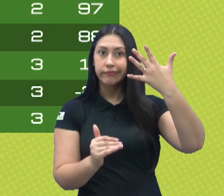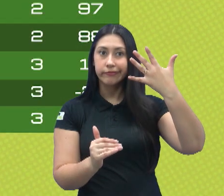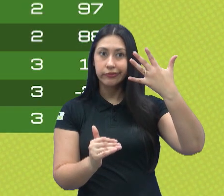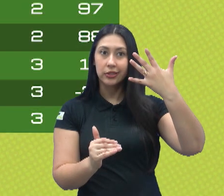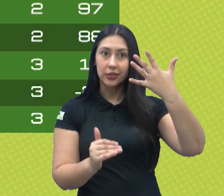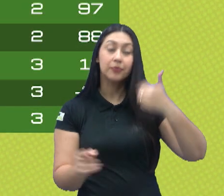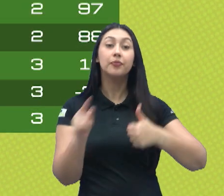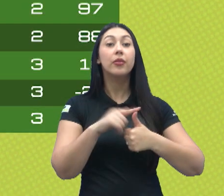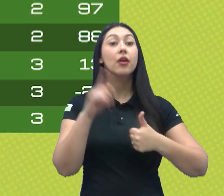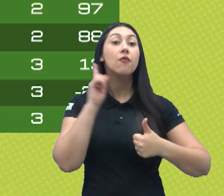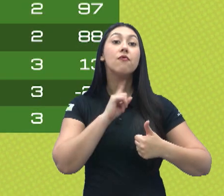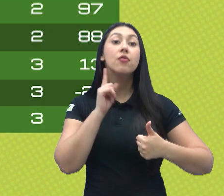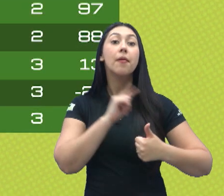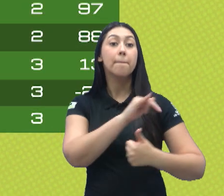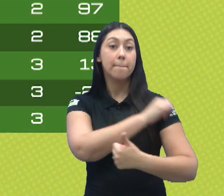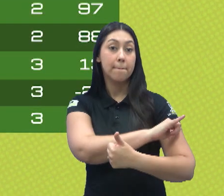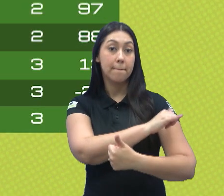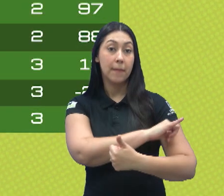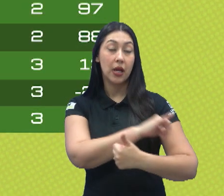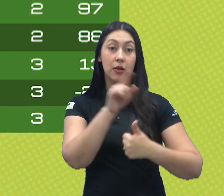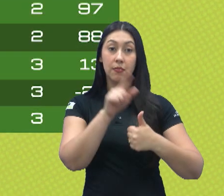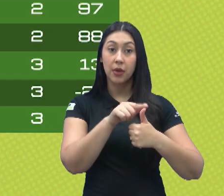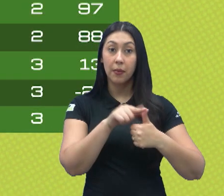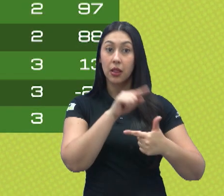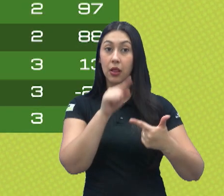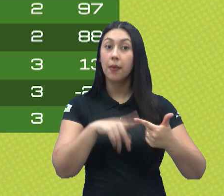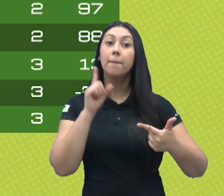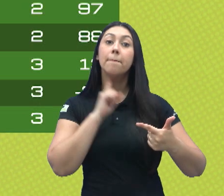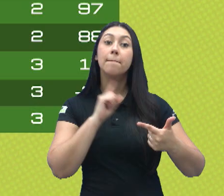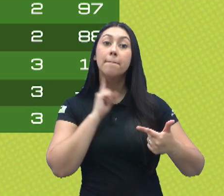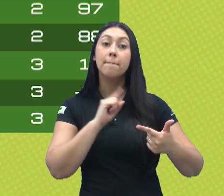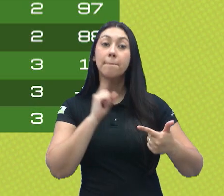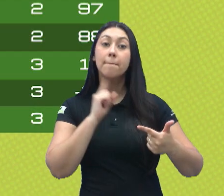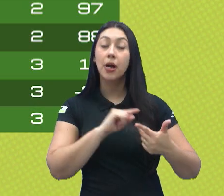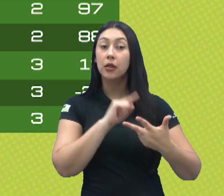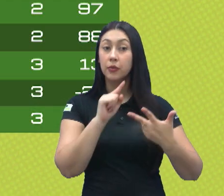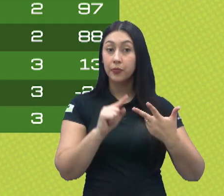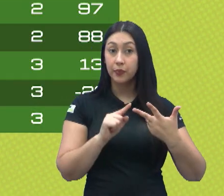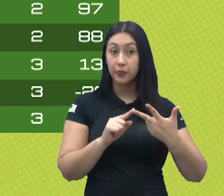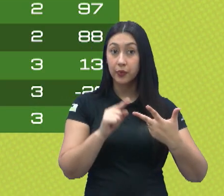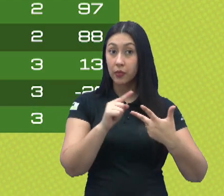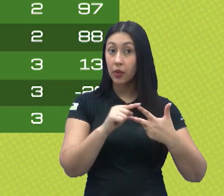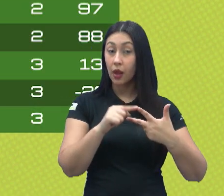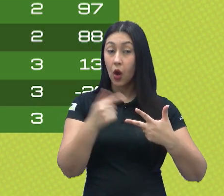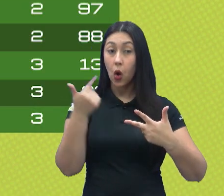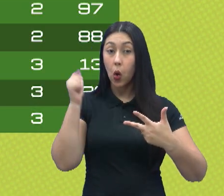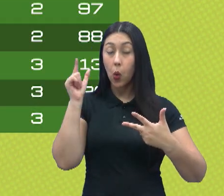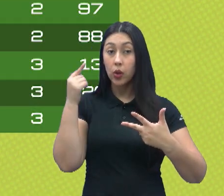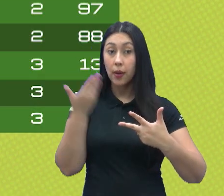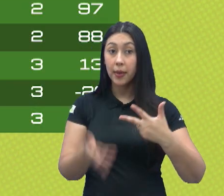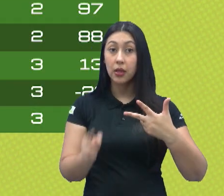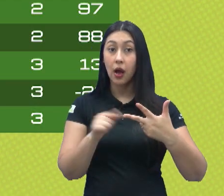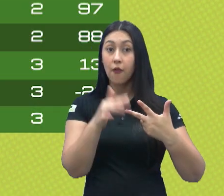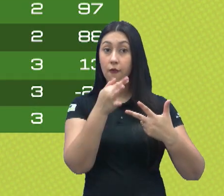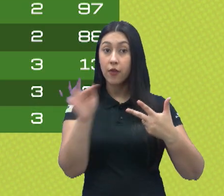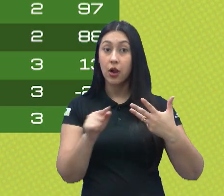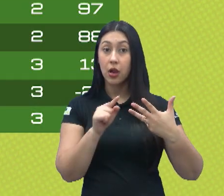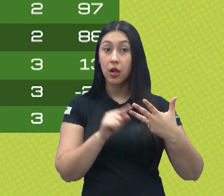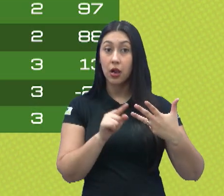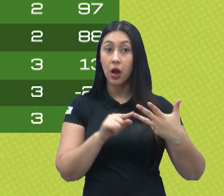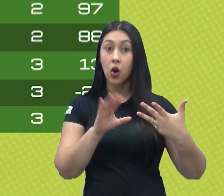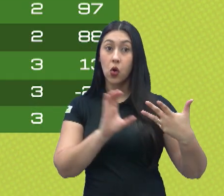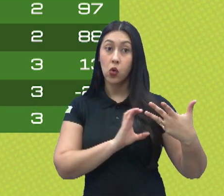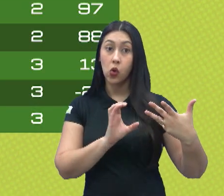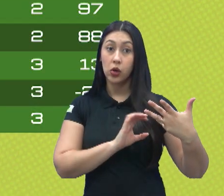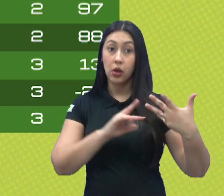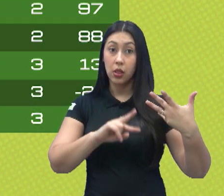classificação. Flamengo líder, seguido pelo Minas, o Minas que acabou perdendo ontem, Franca. O Corinthians estava na 5ª posição, agora